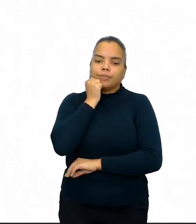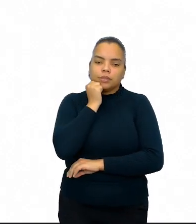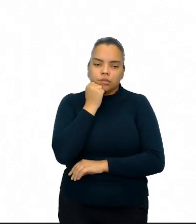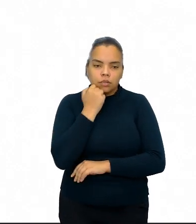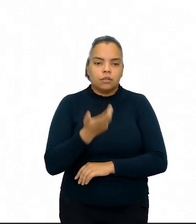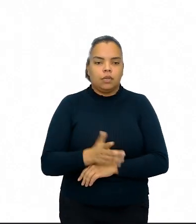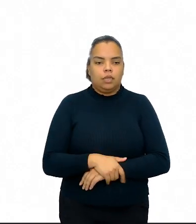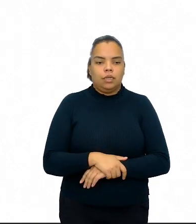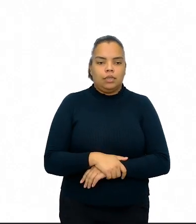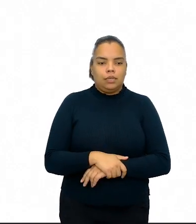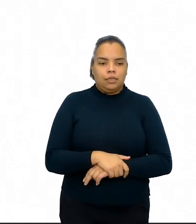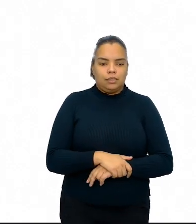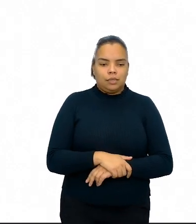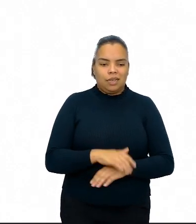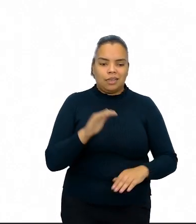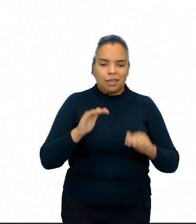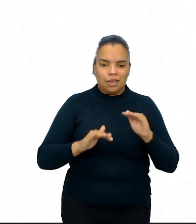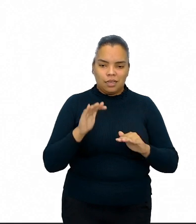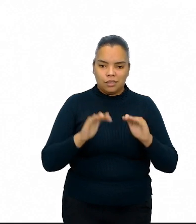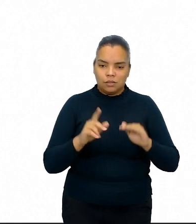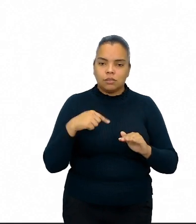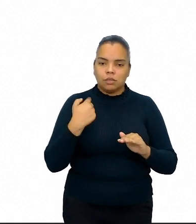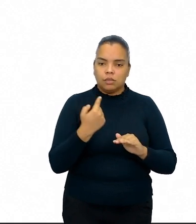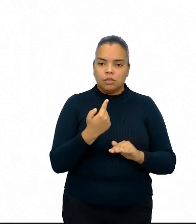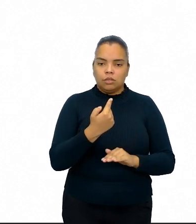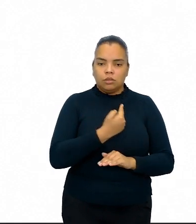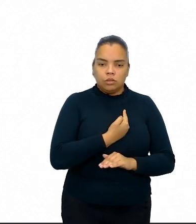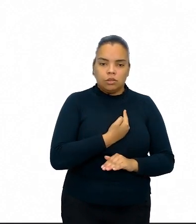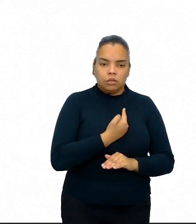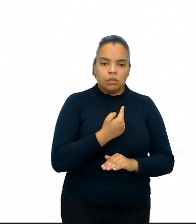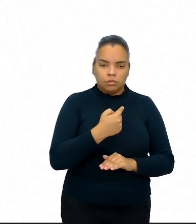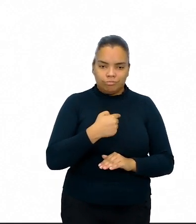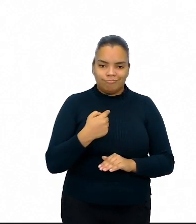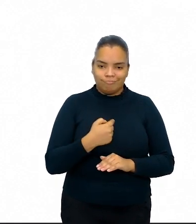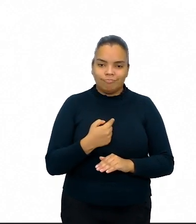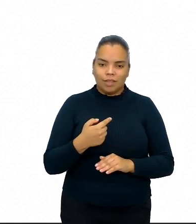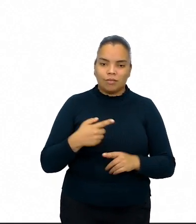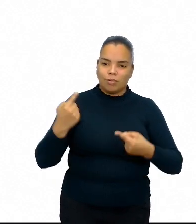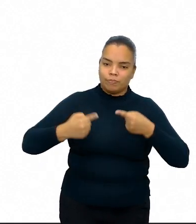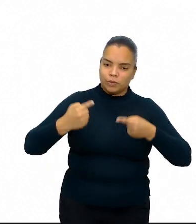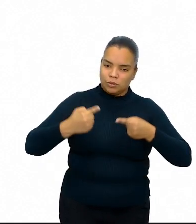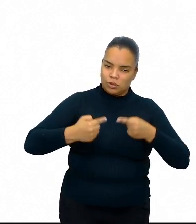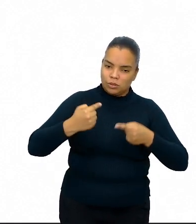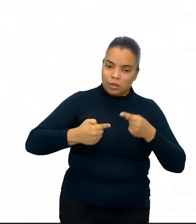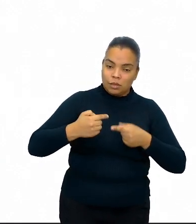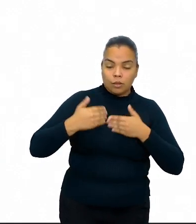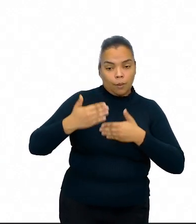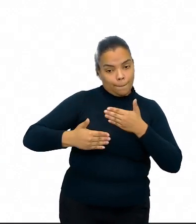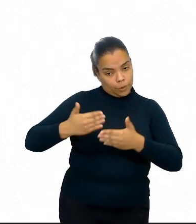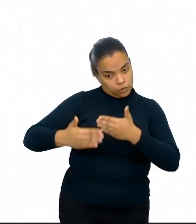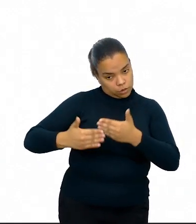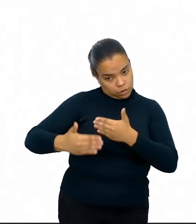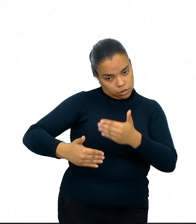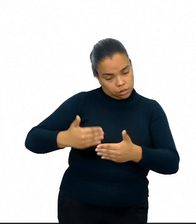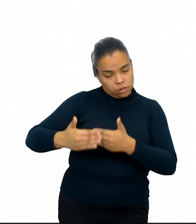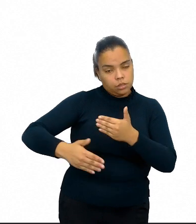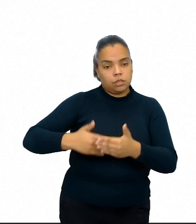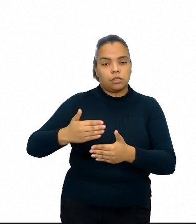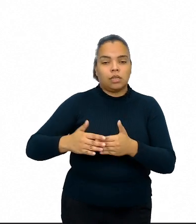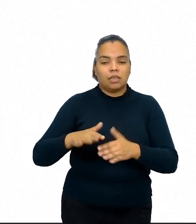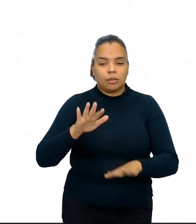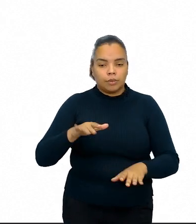nós trazemos essas discussões para os estudantes, é um processo, né? E aos poucos eles vão se apropriando